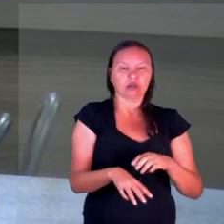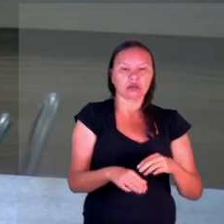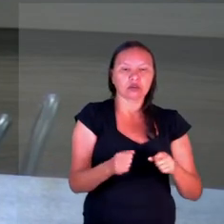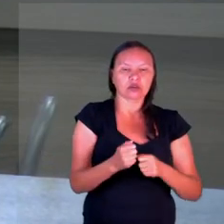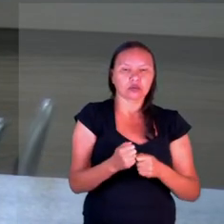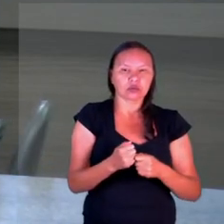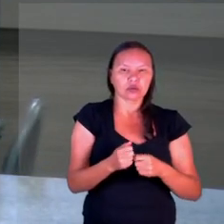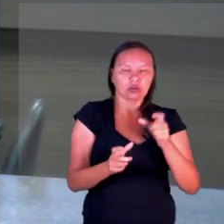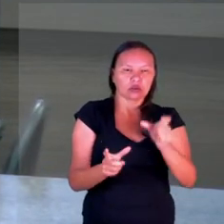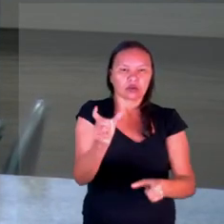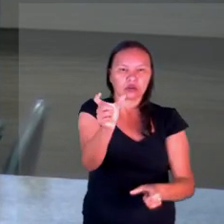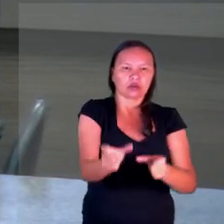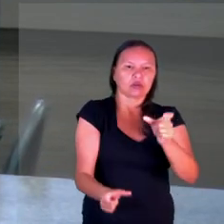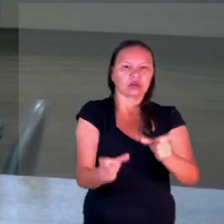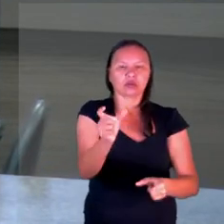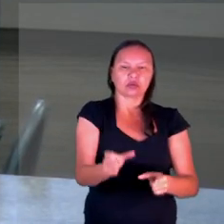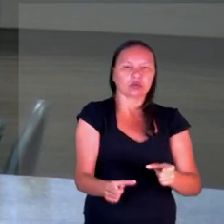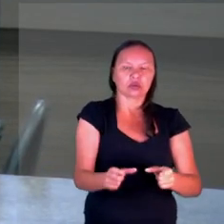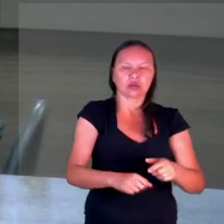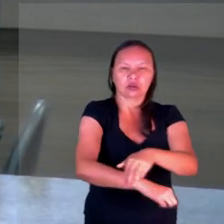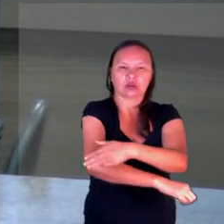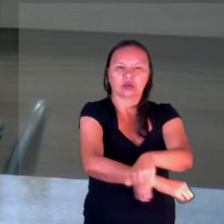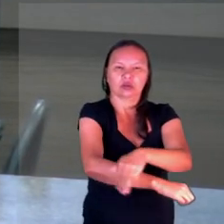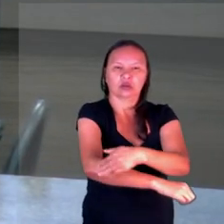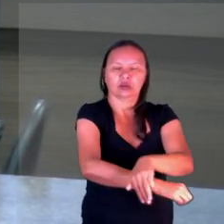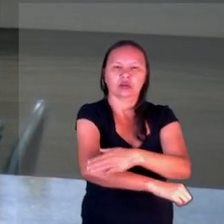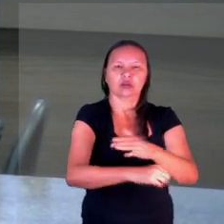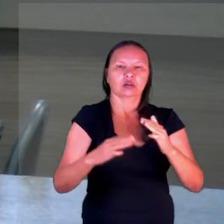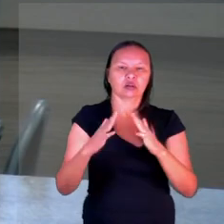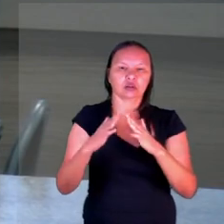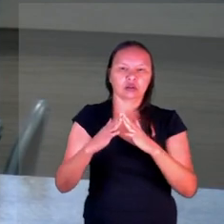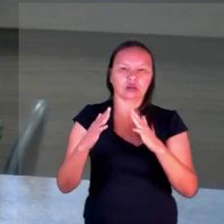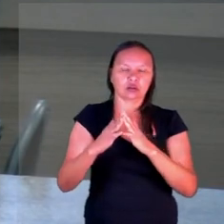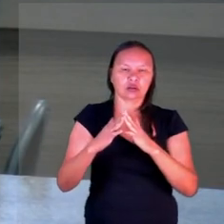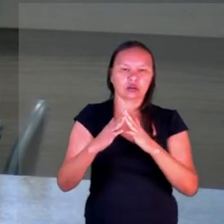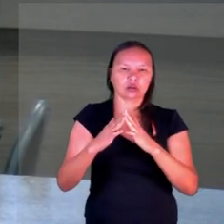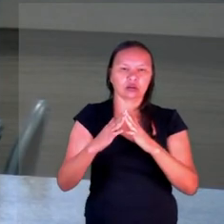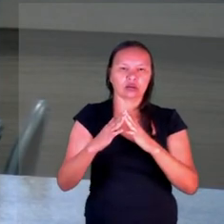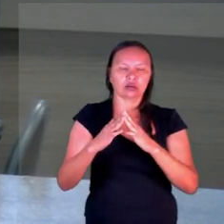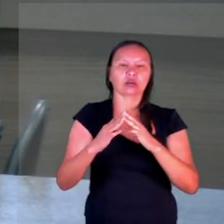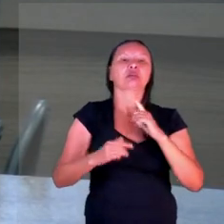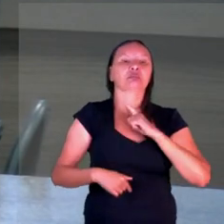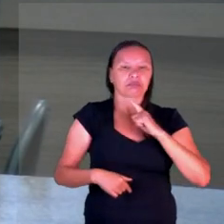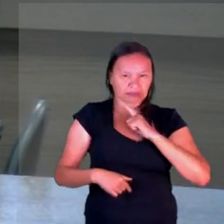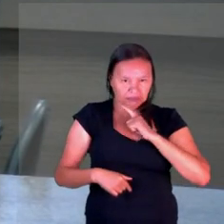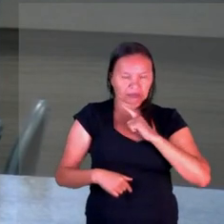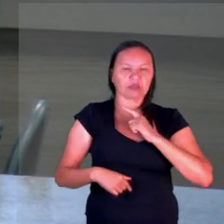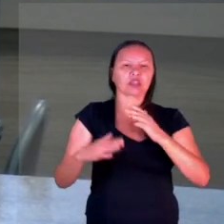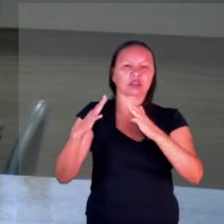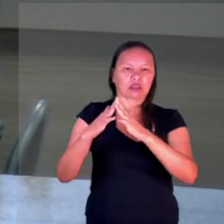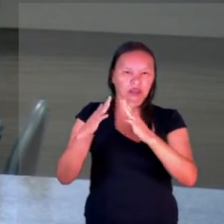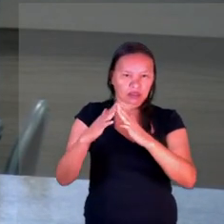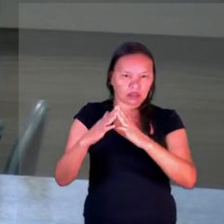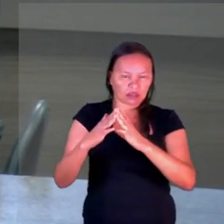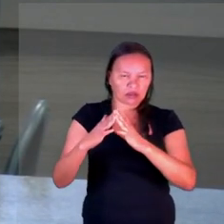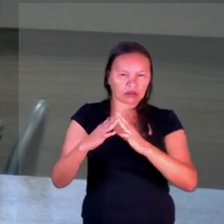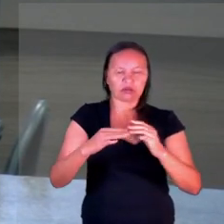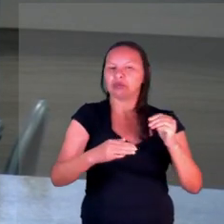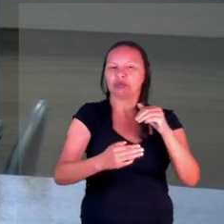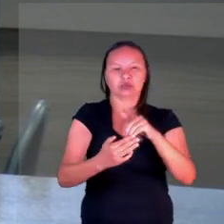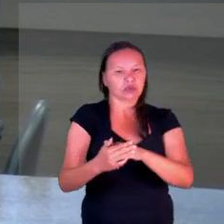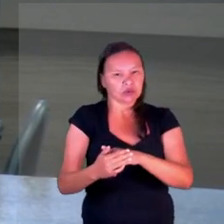muitas pessoas estão ocupando moradias quando na verdade elas têm casas pessoas recebem casas não ocupam